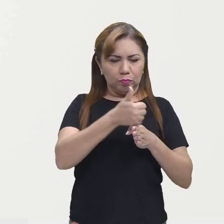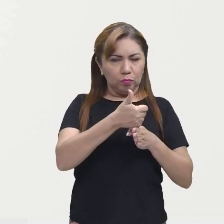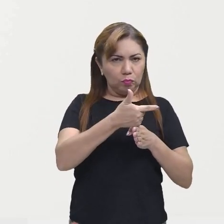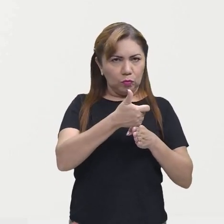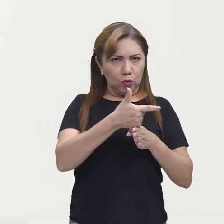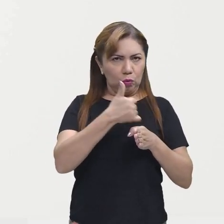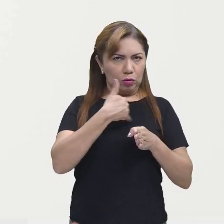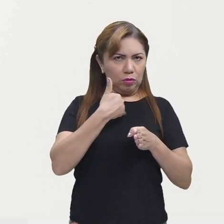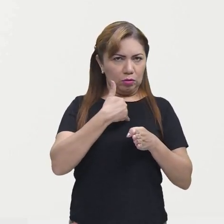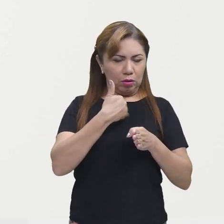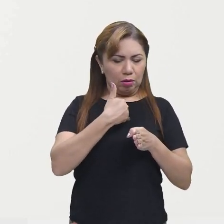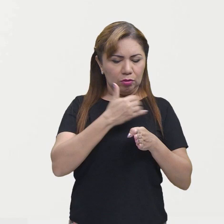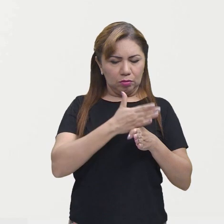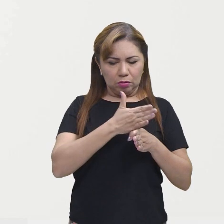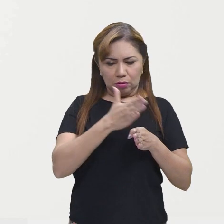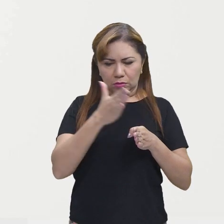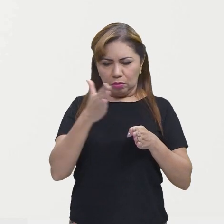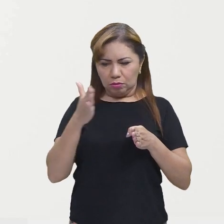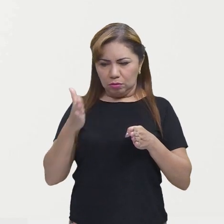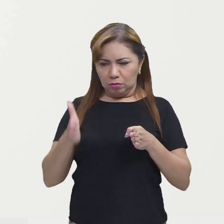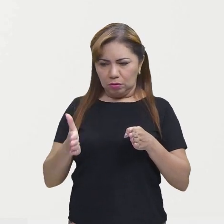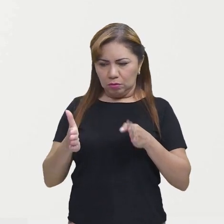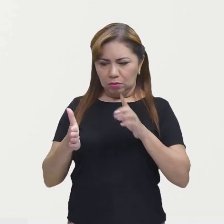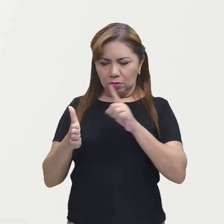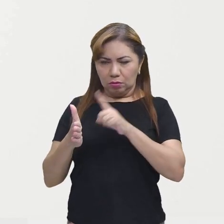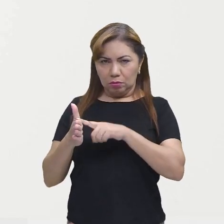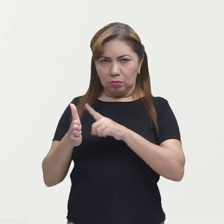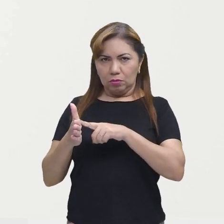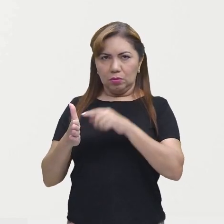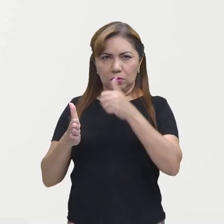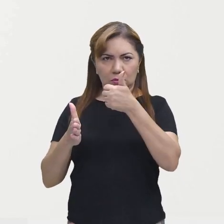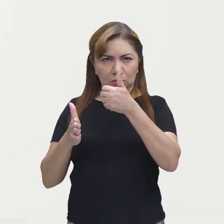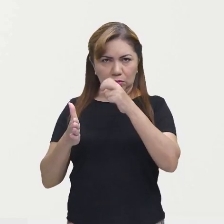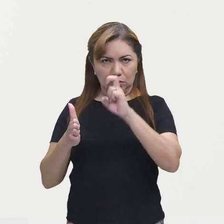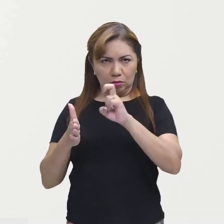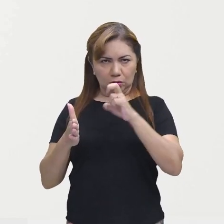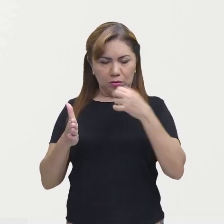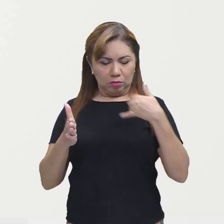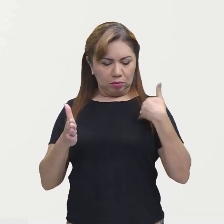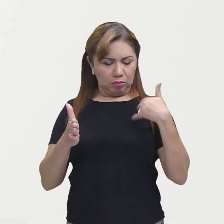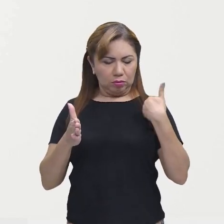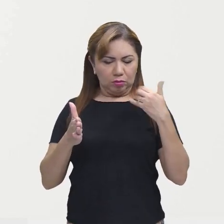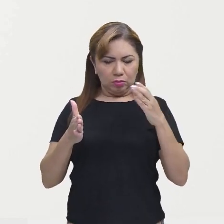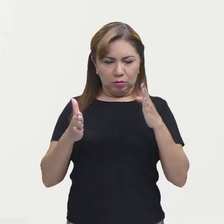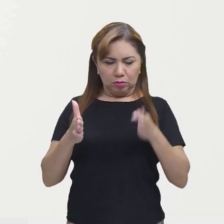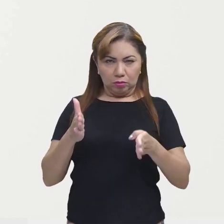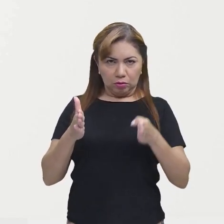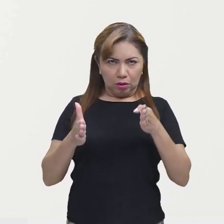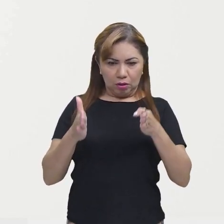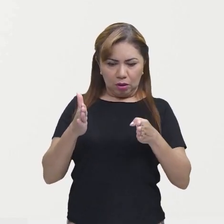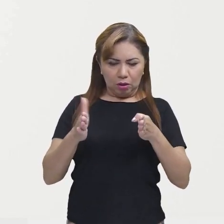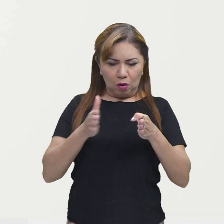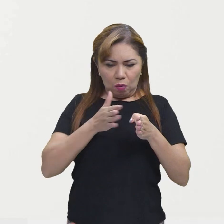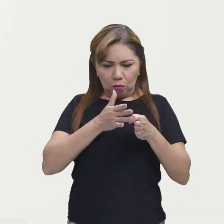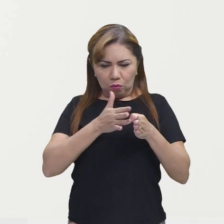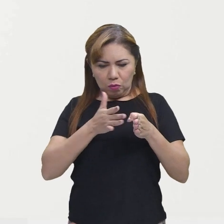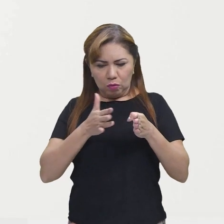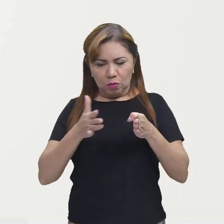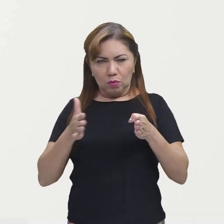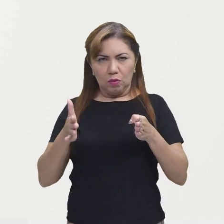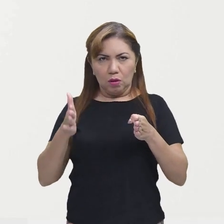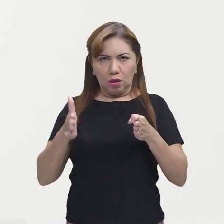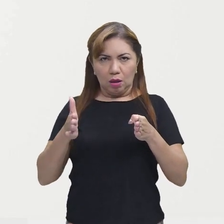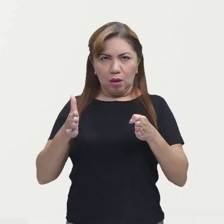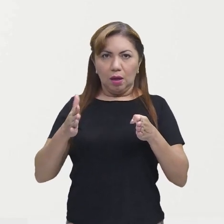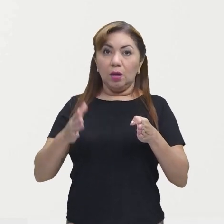sexuais começam a se tornar maduros. Os órgãos do sistema reprodutor são responsáveis por todo o